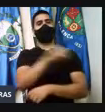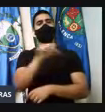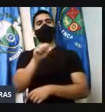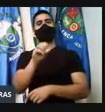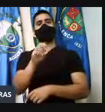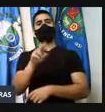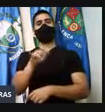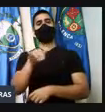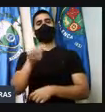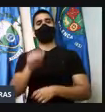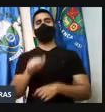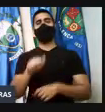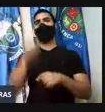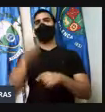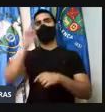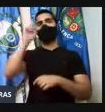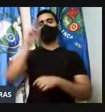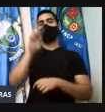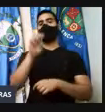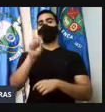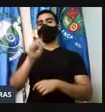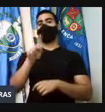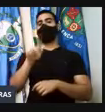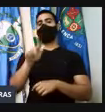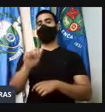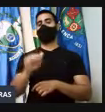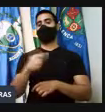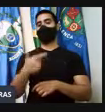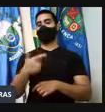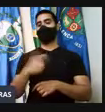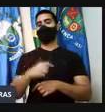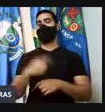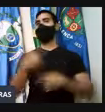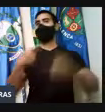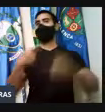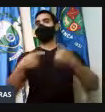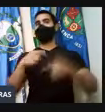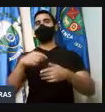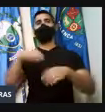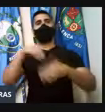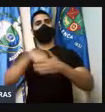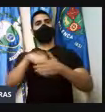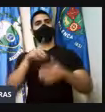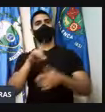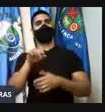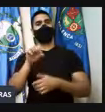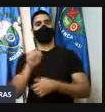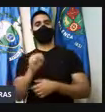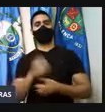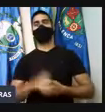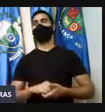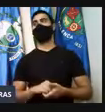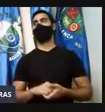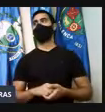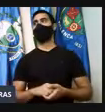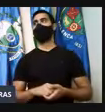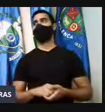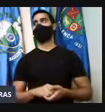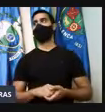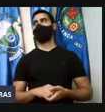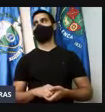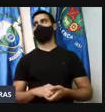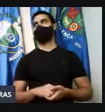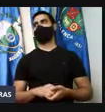Rodrigues, chefe da unidade de Espalá 2, dando ainda outras providências. Discussão única e votação no dia 8/12/2020.